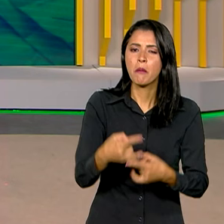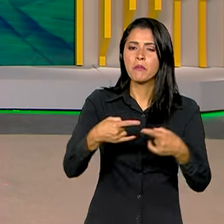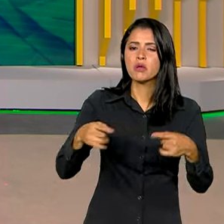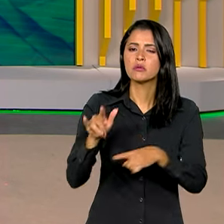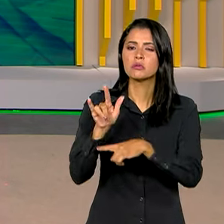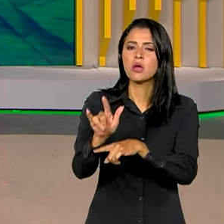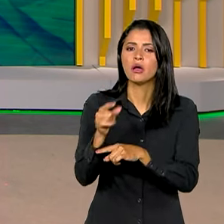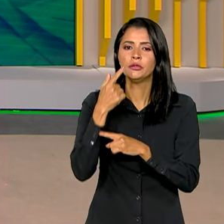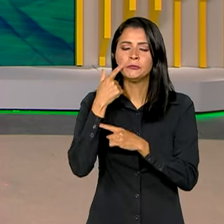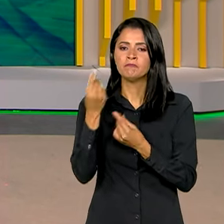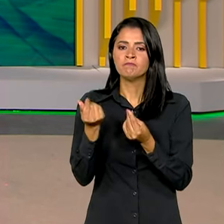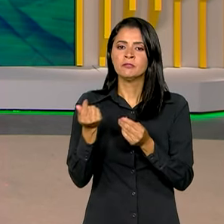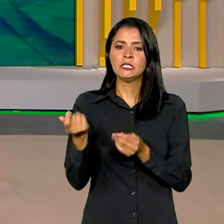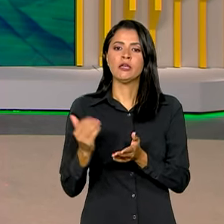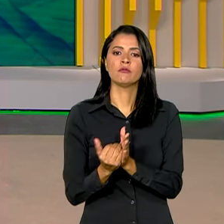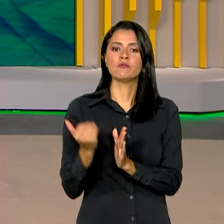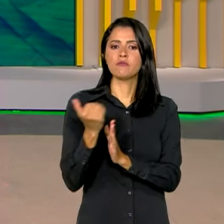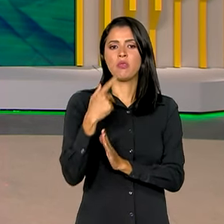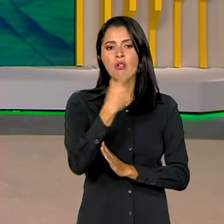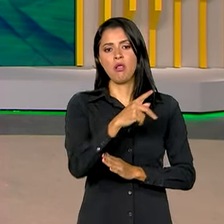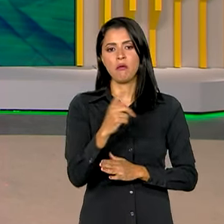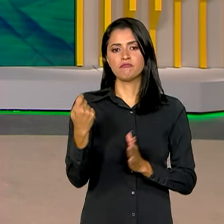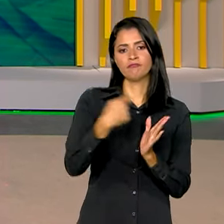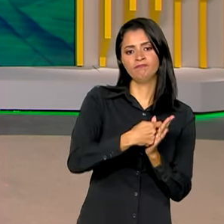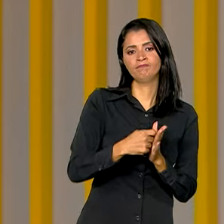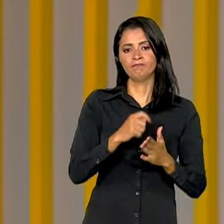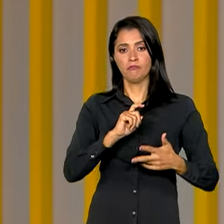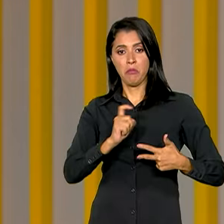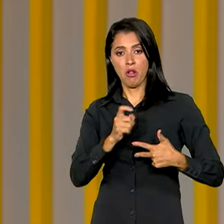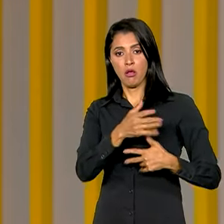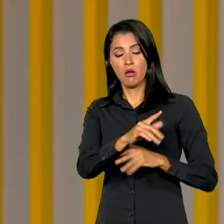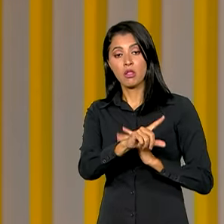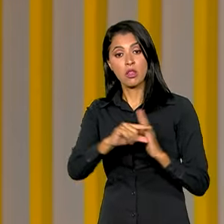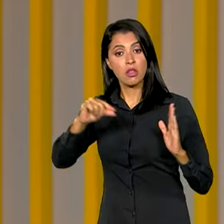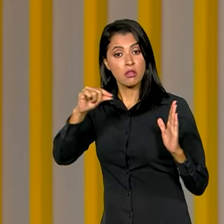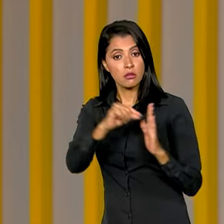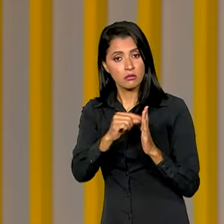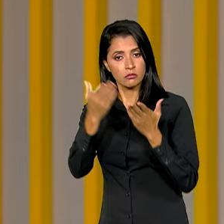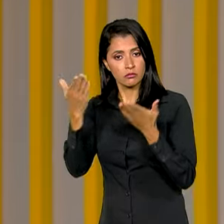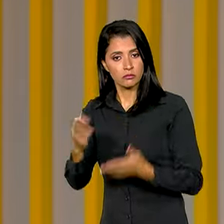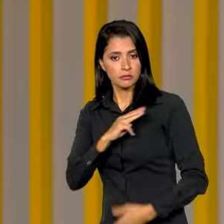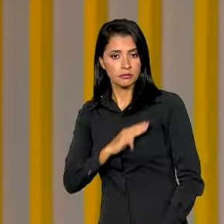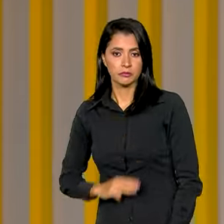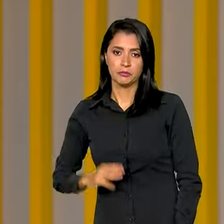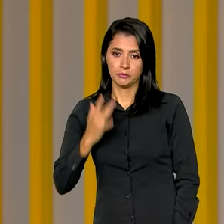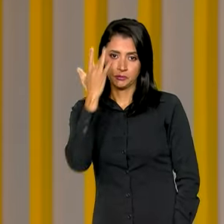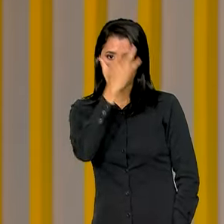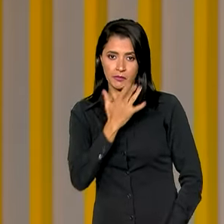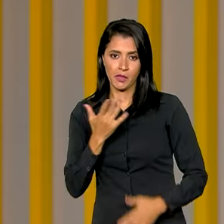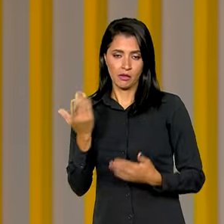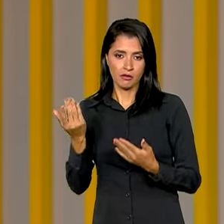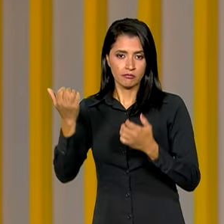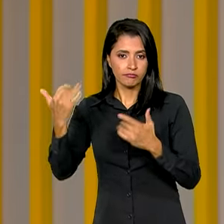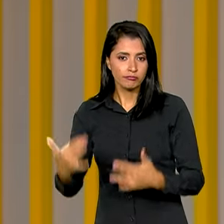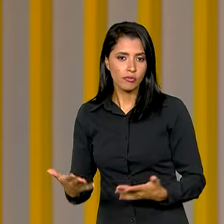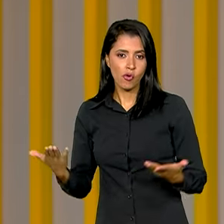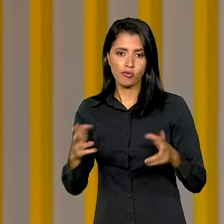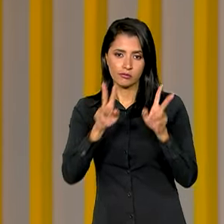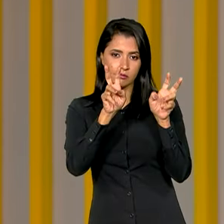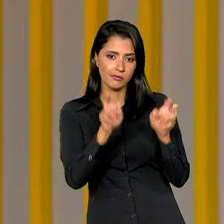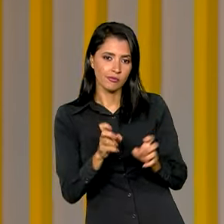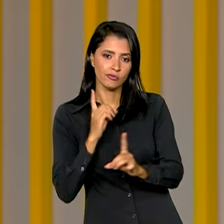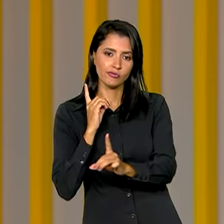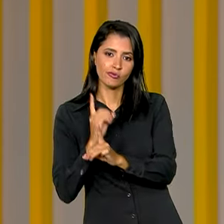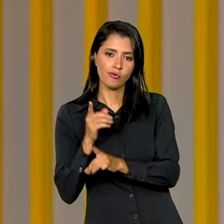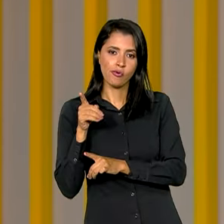passagens sem custo financeiro para o Palácio do Planalto. O ministro Fernando Haddad falou hoje sobre esses assuntos em encontro